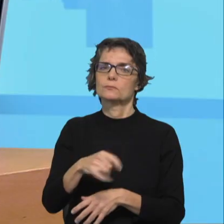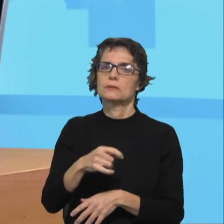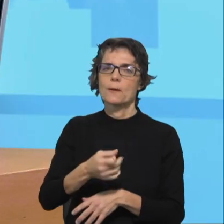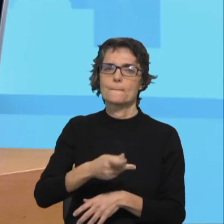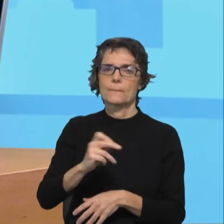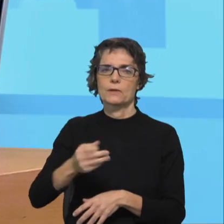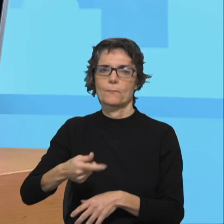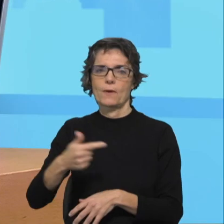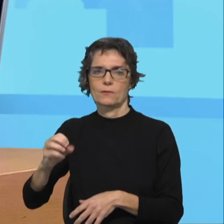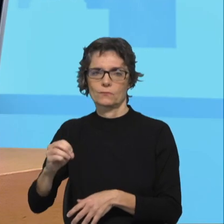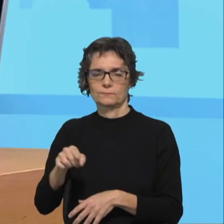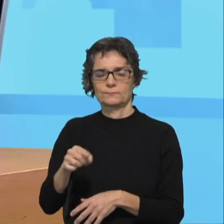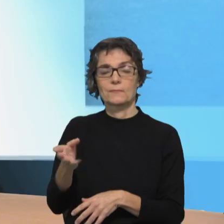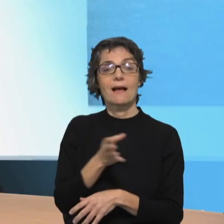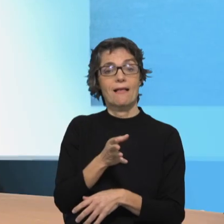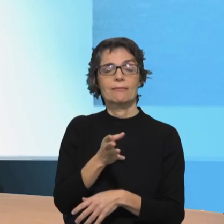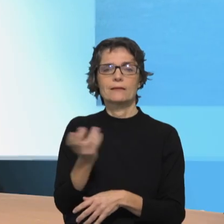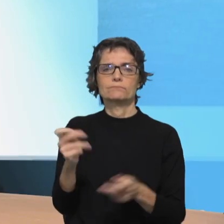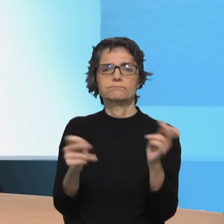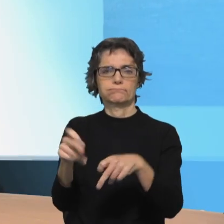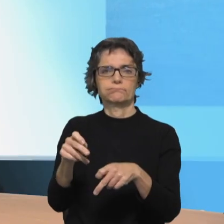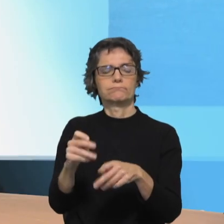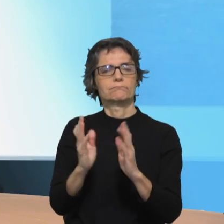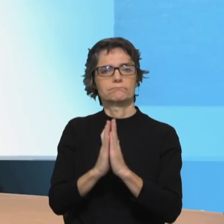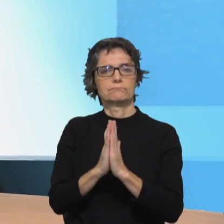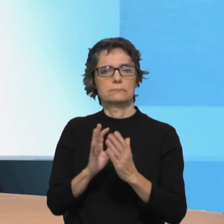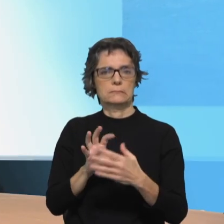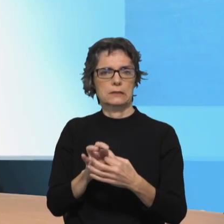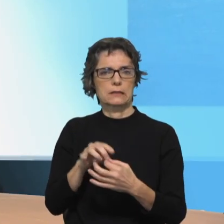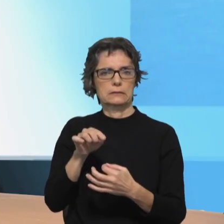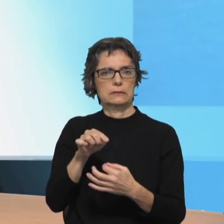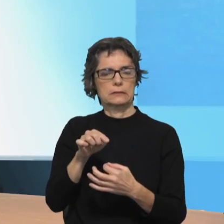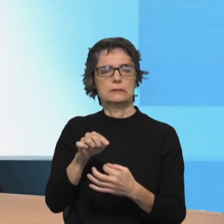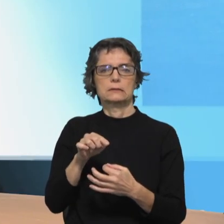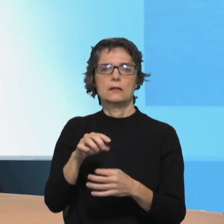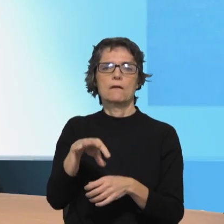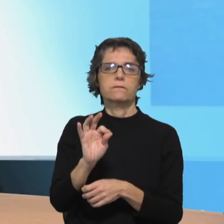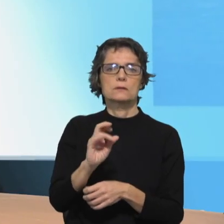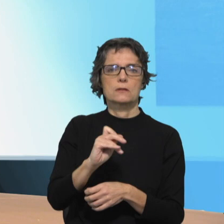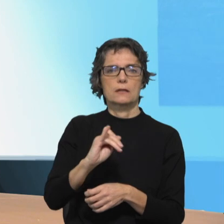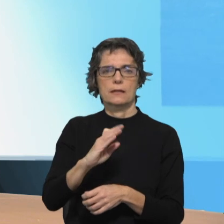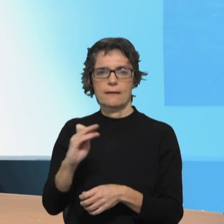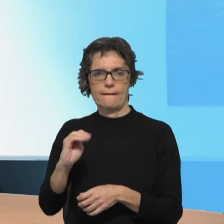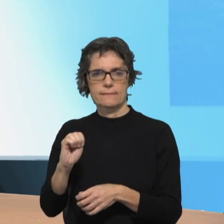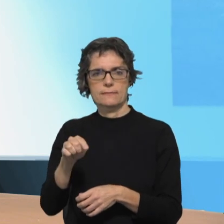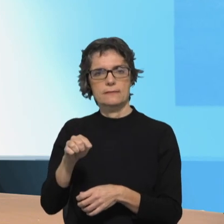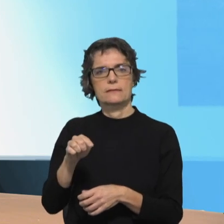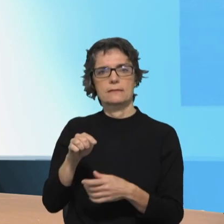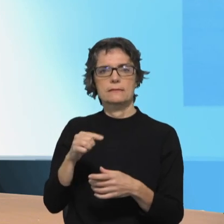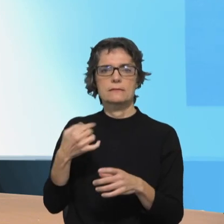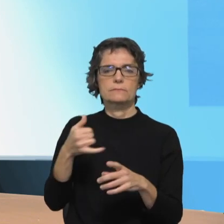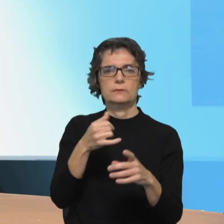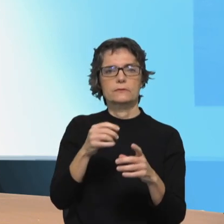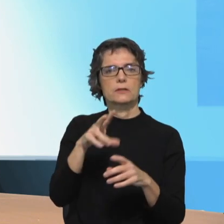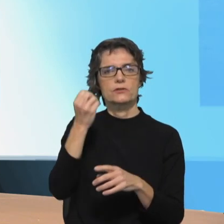Vazpato. Mas antes, ficamos com a atualidade religiosa, onde destacamos hoje a rubrica da Fundação Ajuda à Igreja que Sofre, Perseguidos,